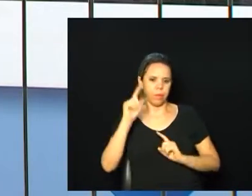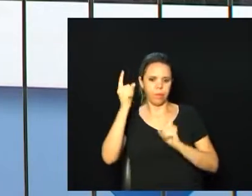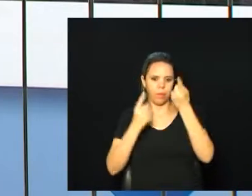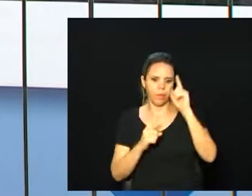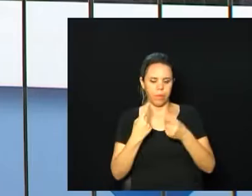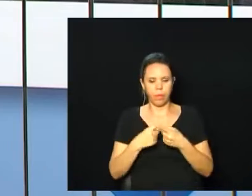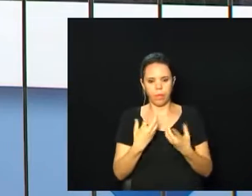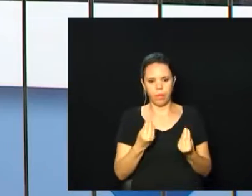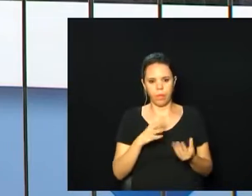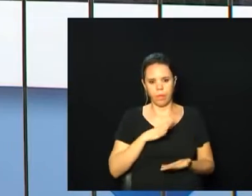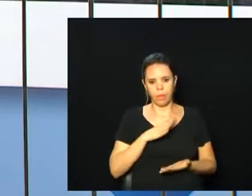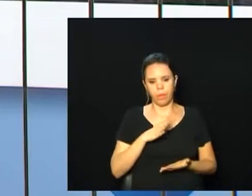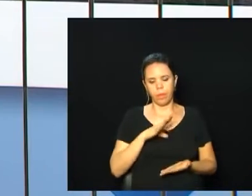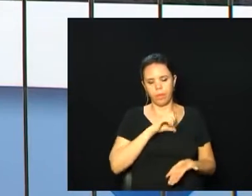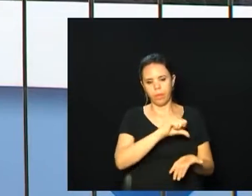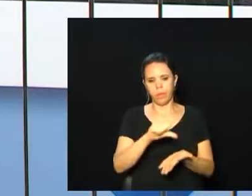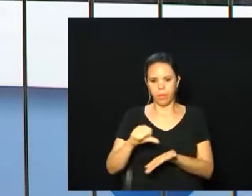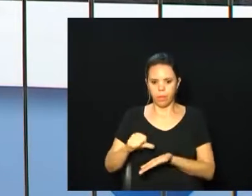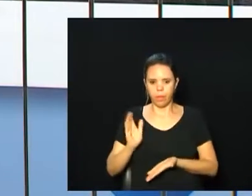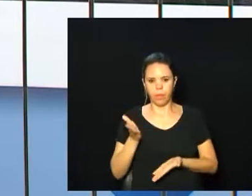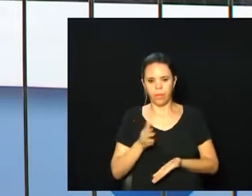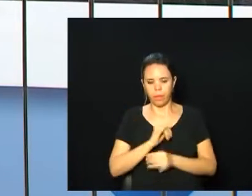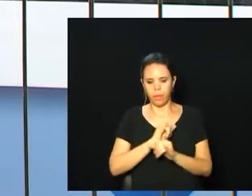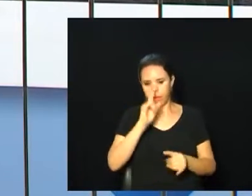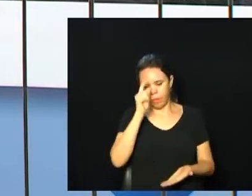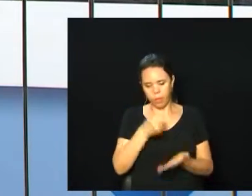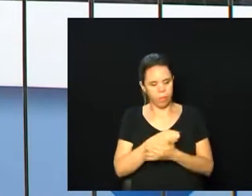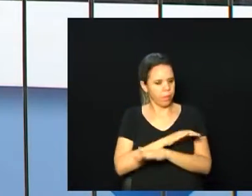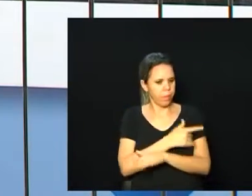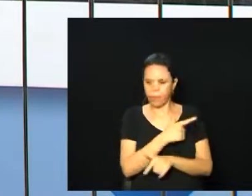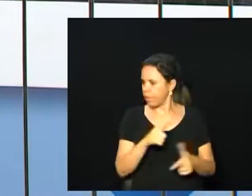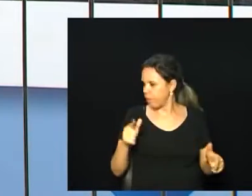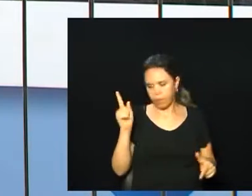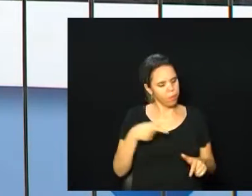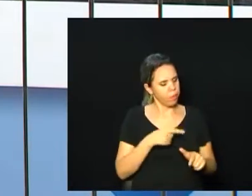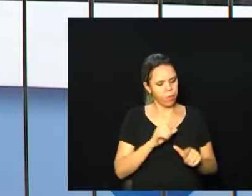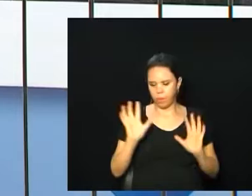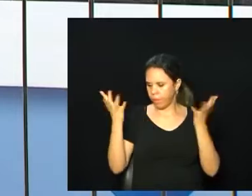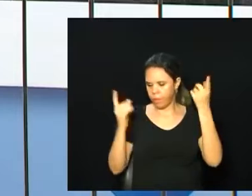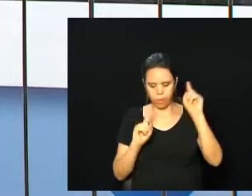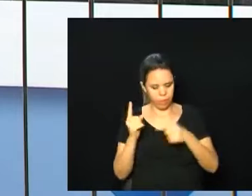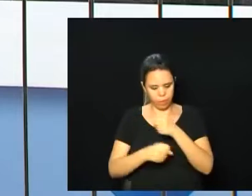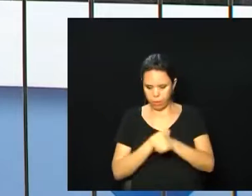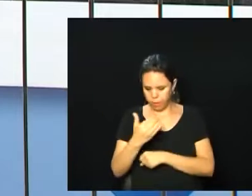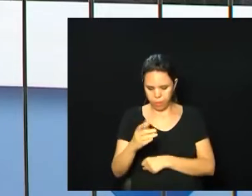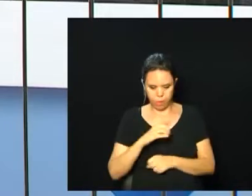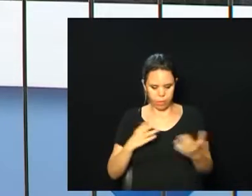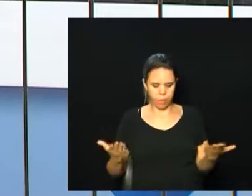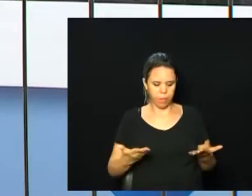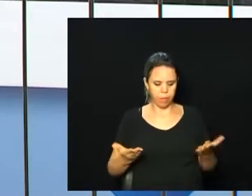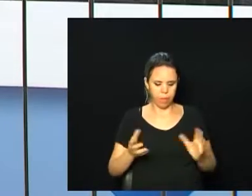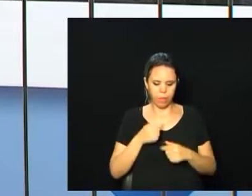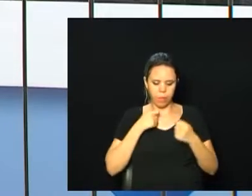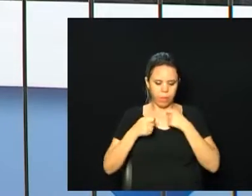porque muitas cidades da nossa região já decidiram que não terão essa festa popular no ano que vem. Inclusive, hoje, na